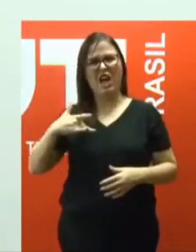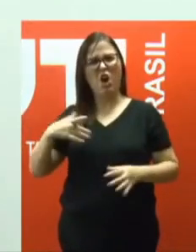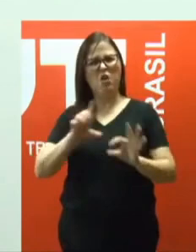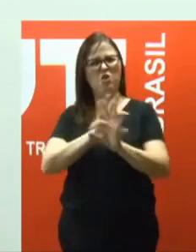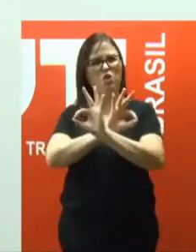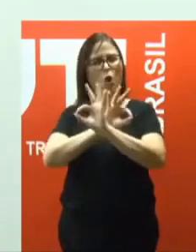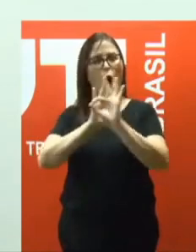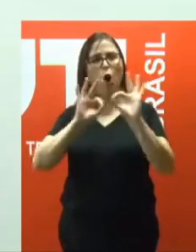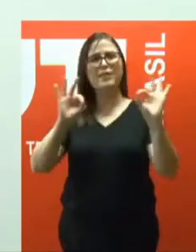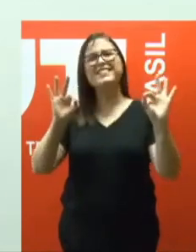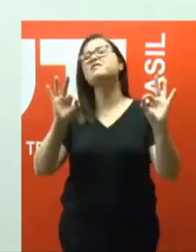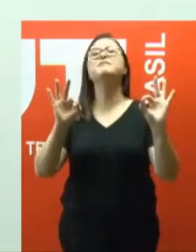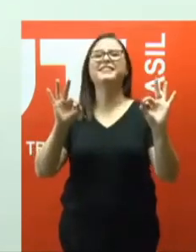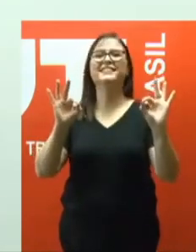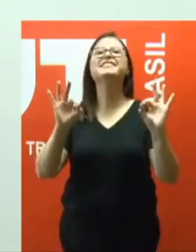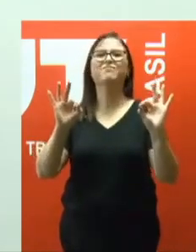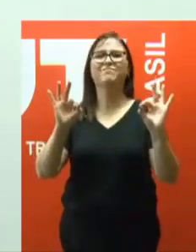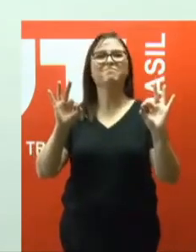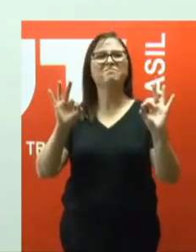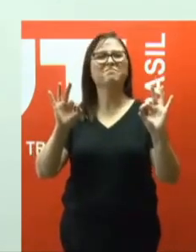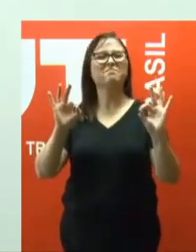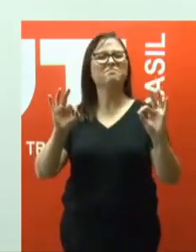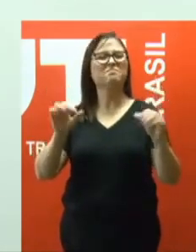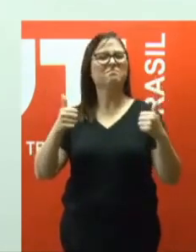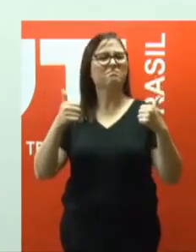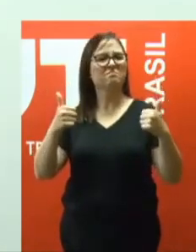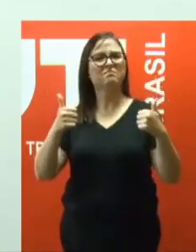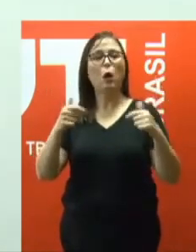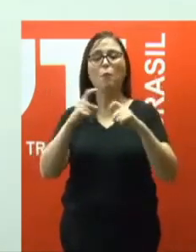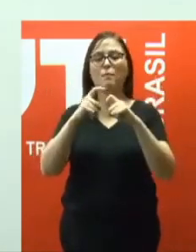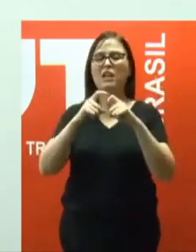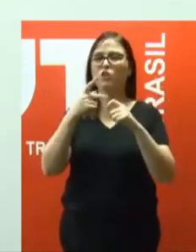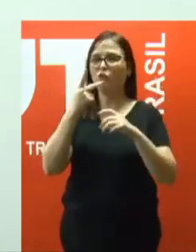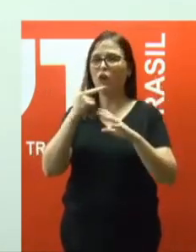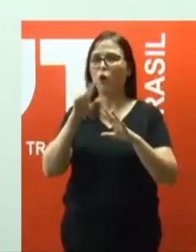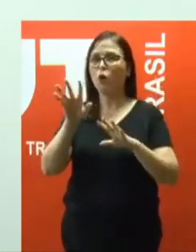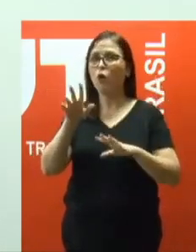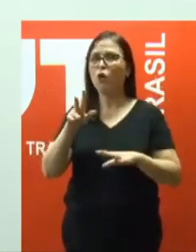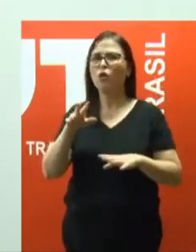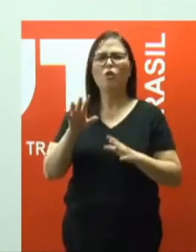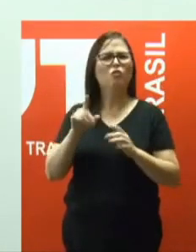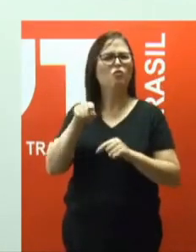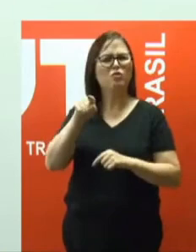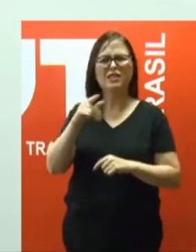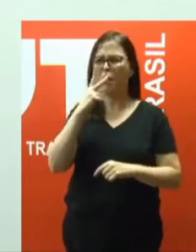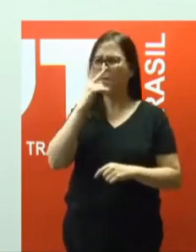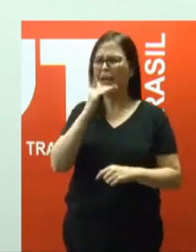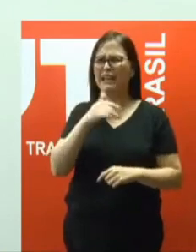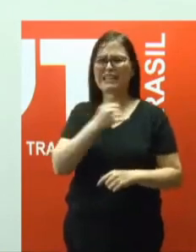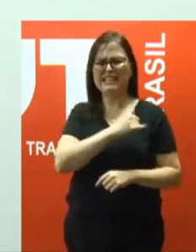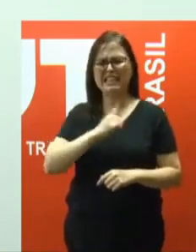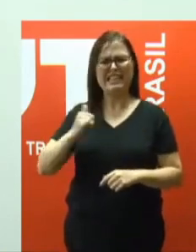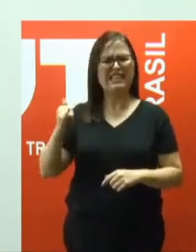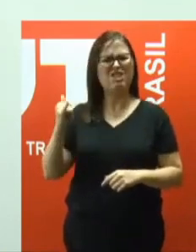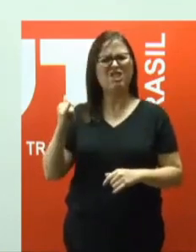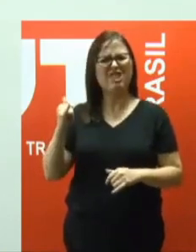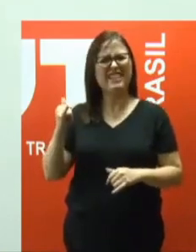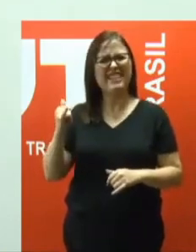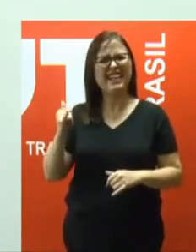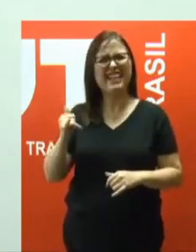estou inteiraço. O médico até falou, não fale mais que você tem energia de 30, fale que é energia de